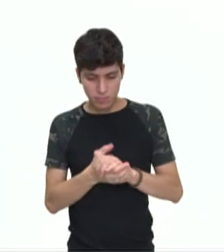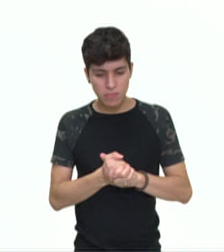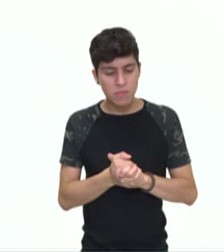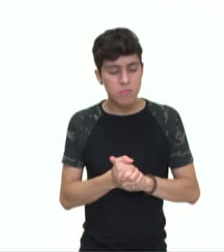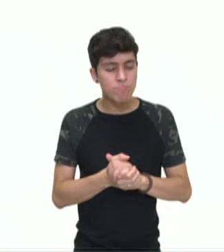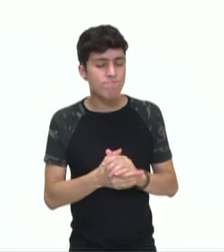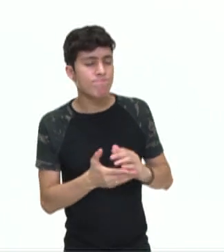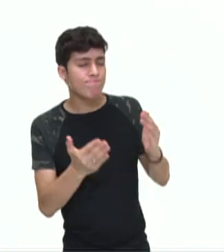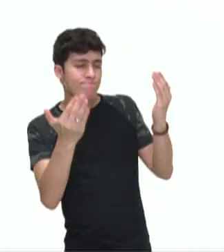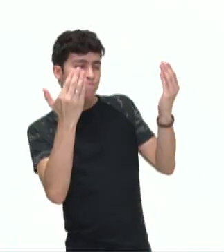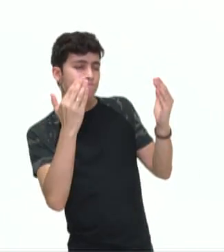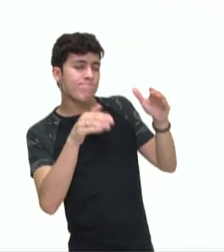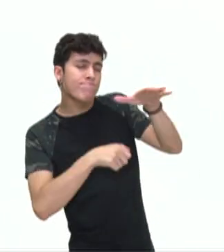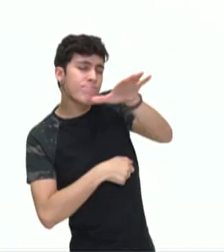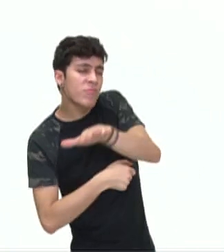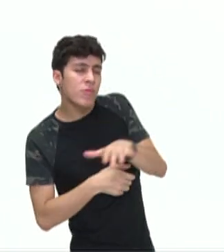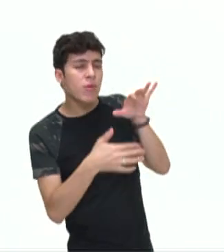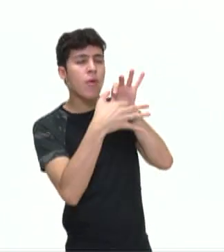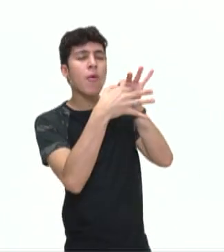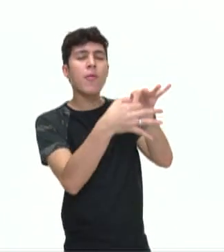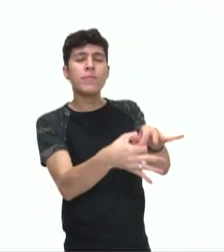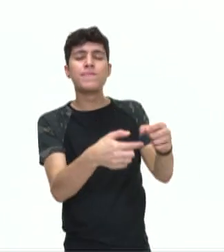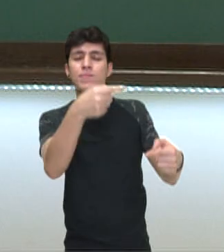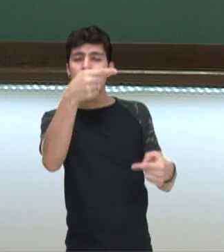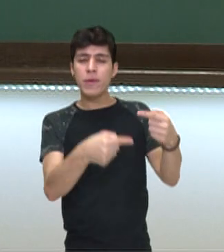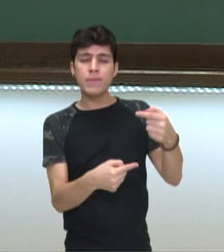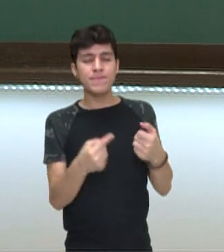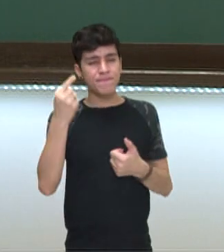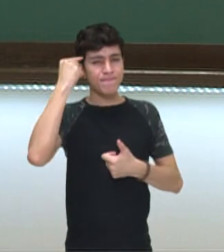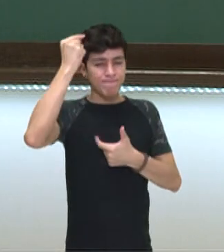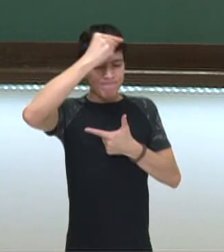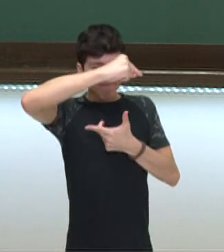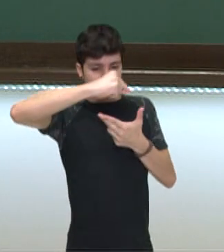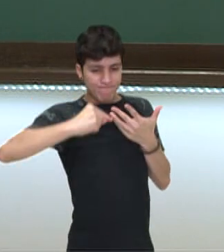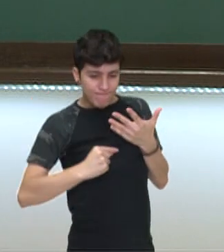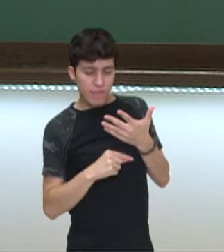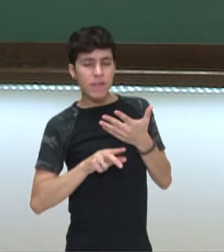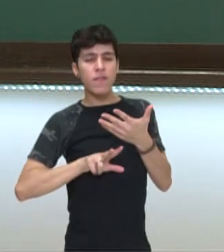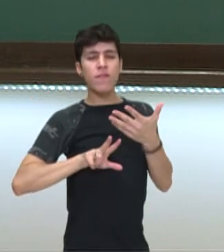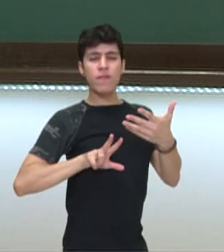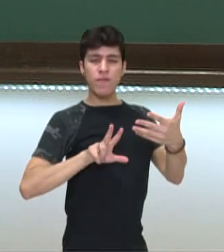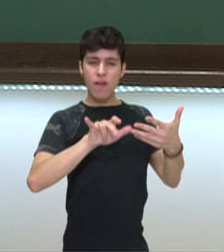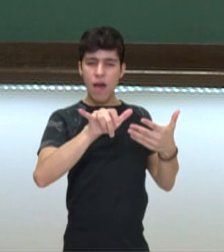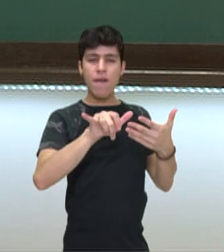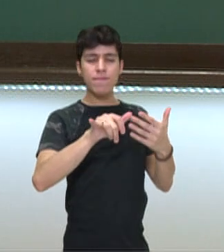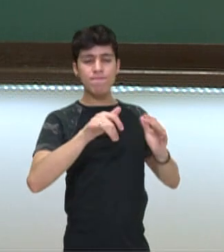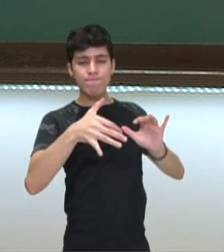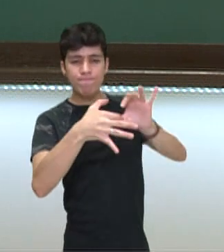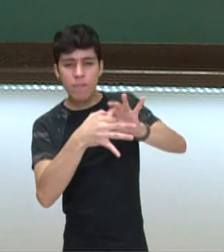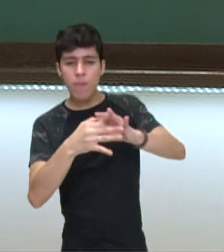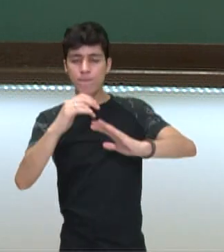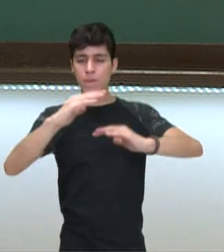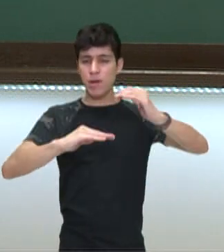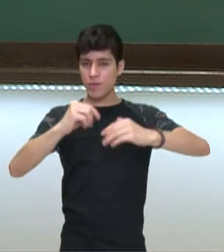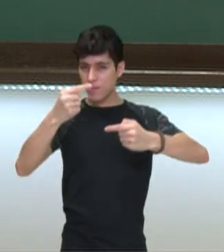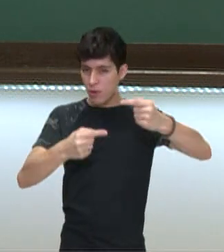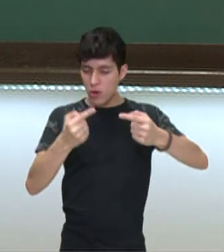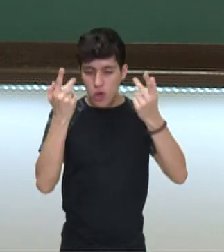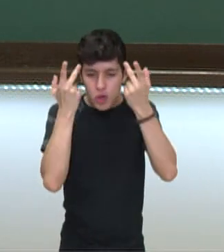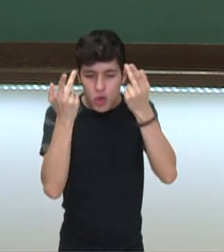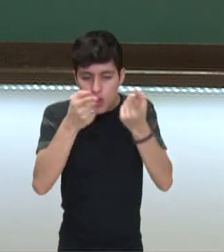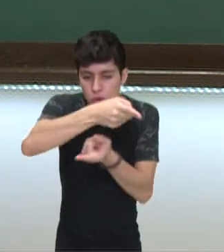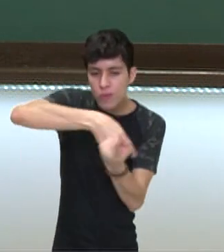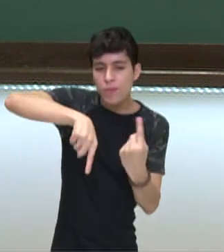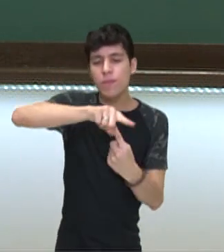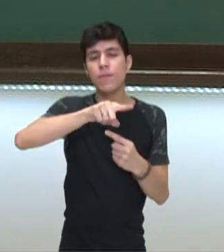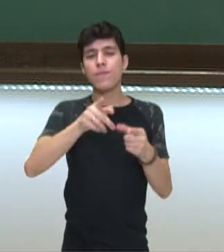a conjuntura política dessa Primeira República, então todos os aspectos que vão envolver as práticas políticas mais comuns durante